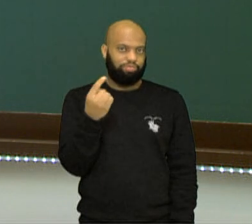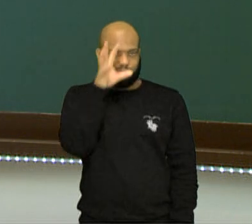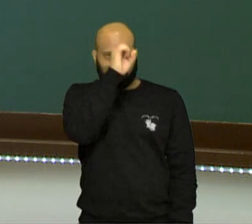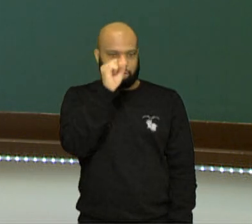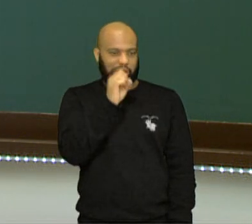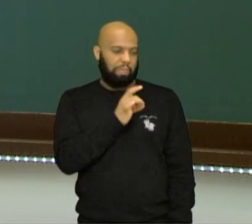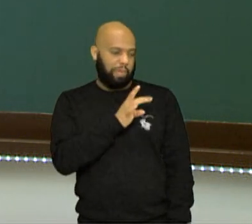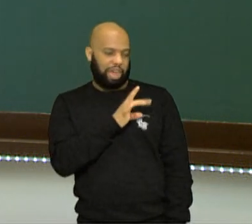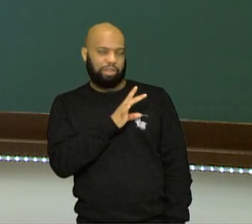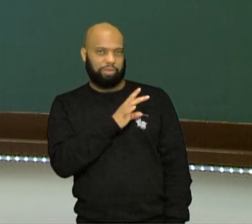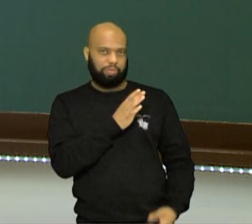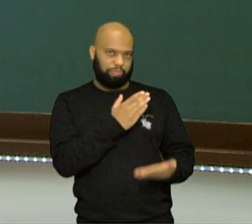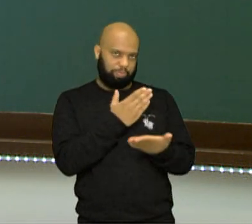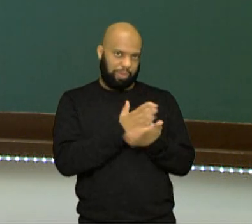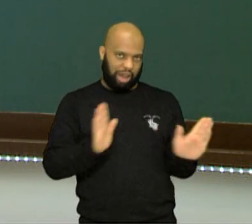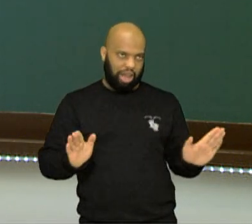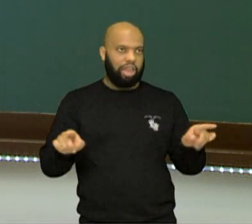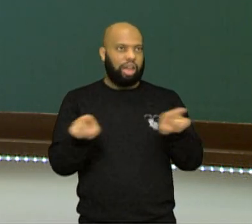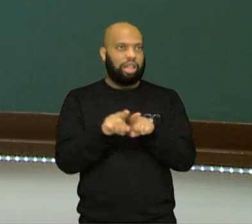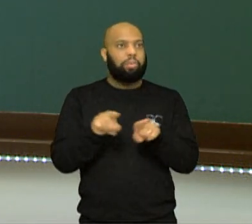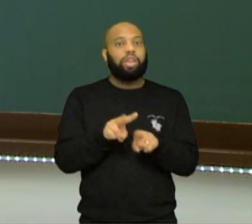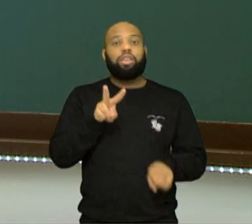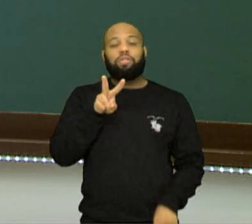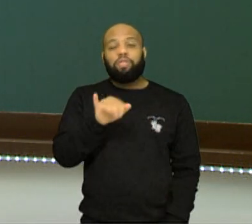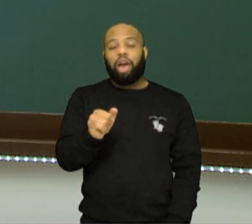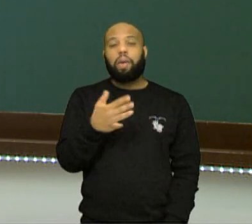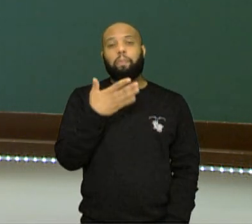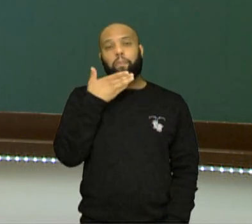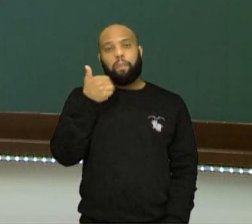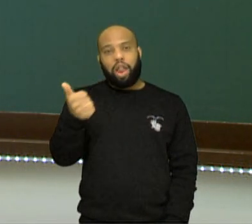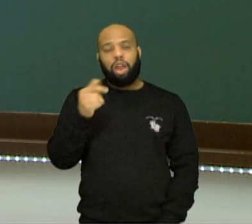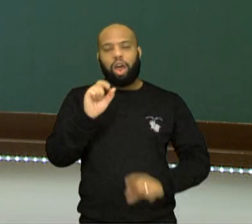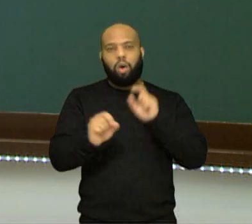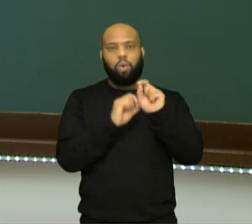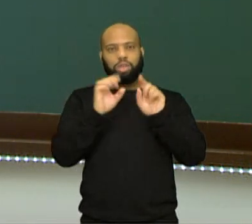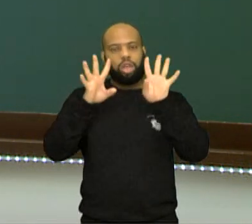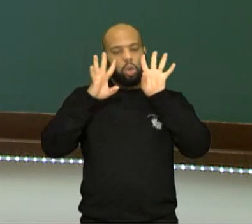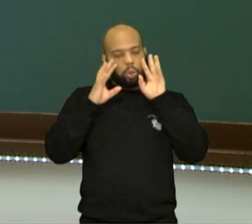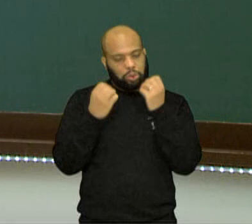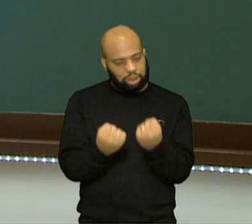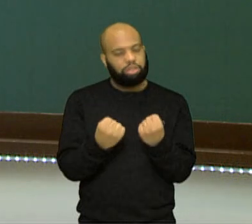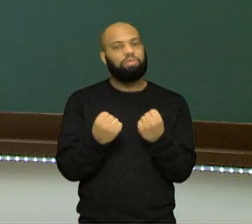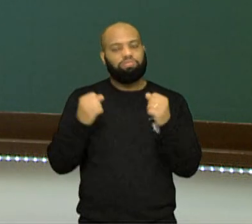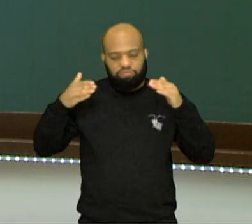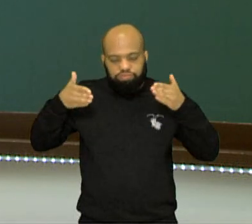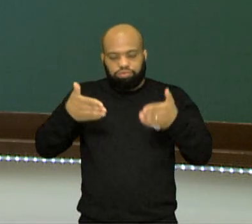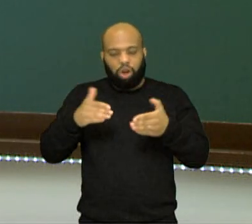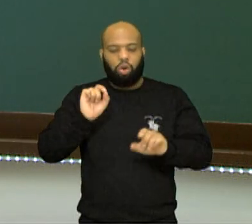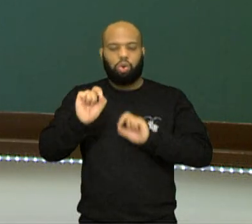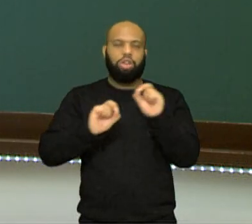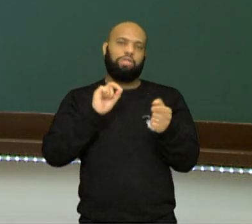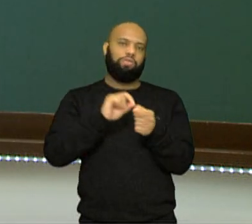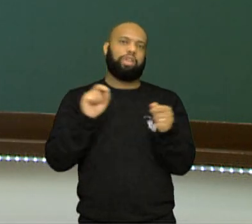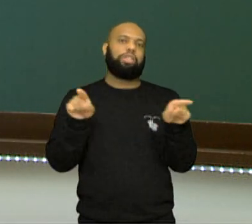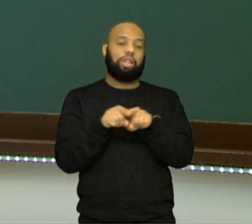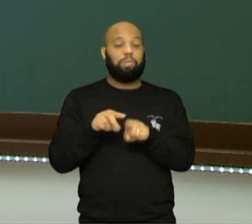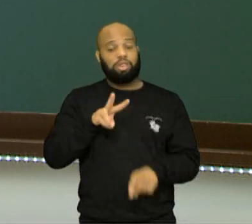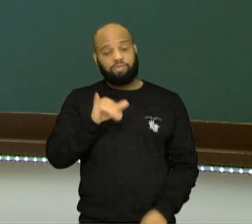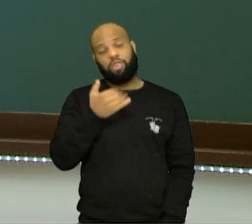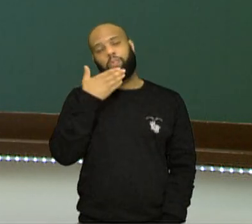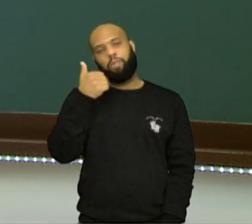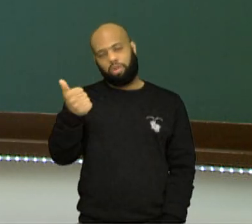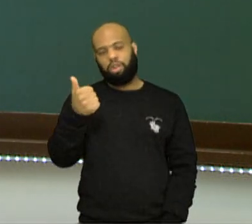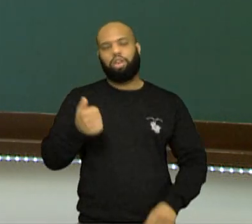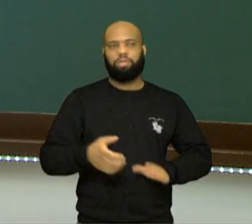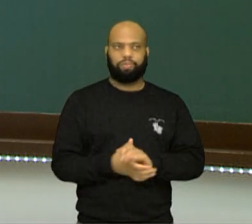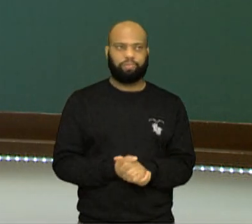minha atenção e concentração, porque eu vou estar mais concentrado naquilo que eu estou fazendo, né? No meu